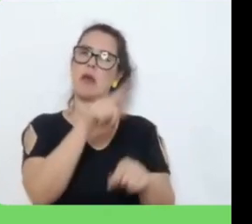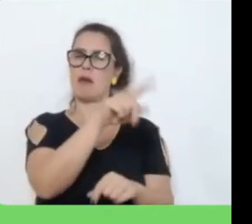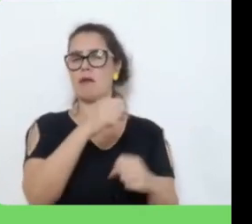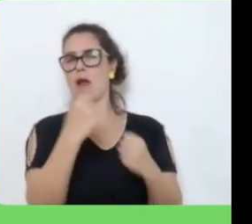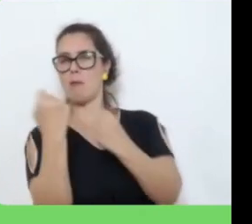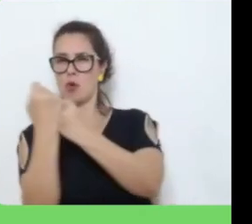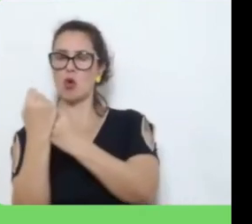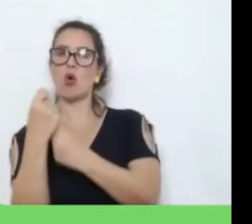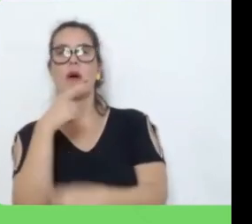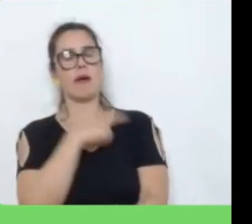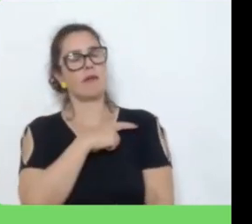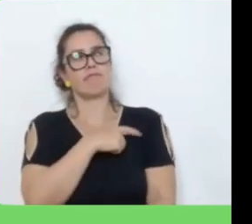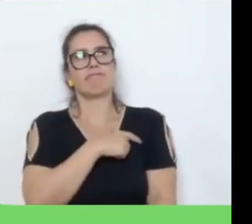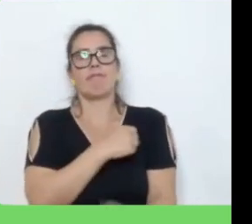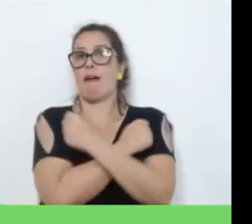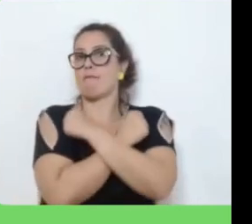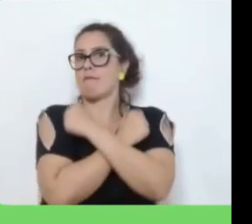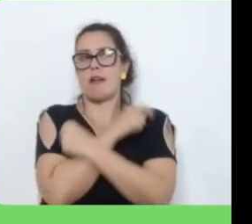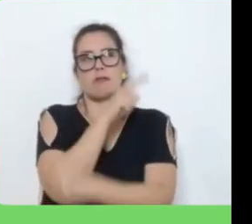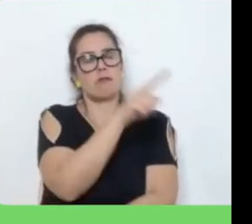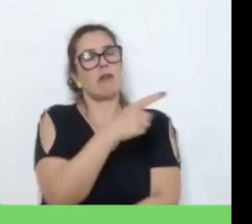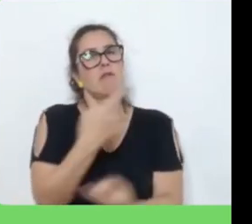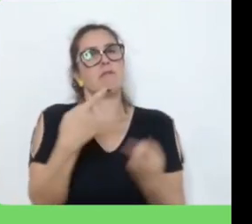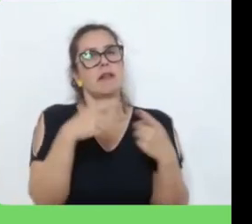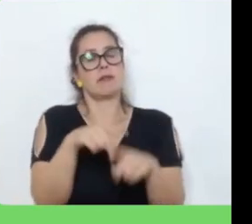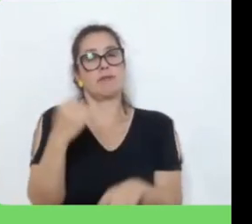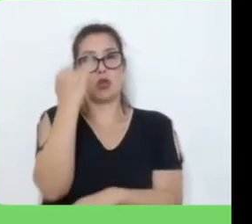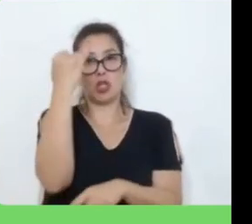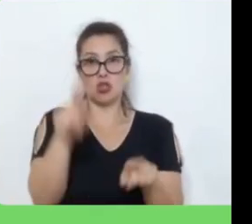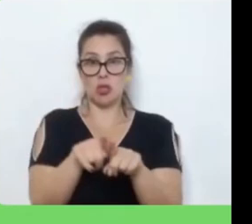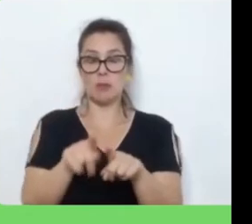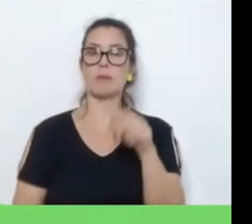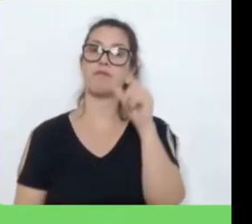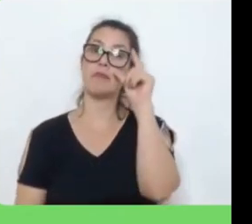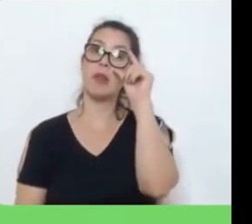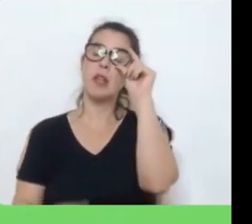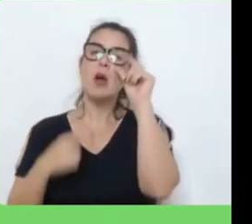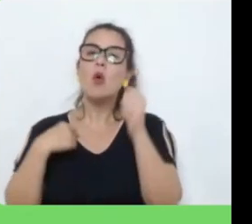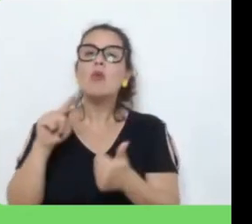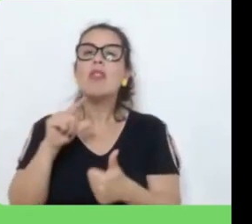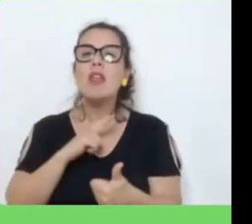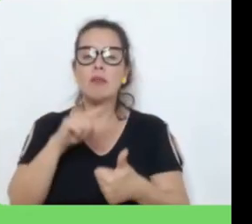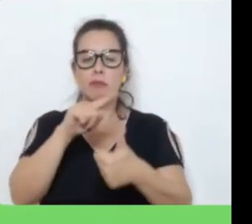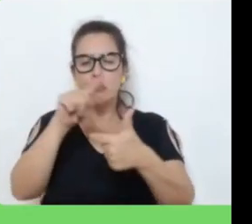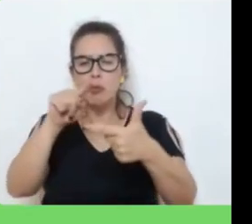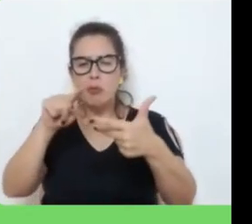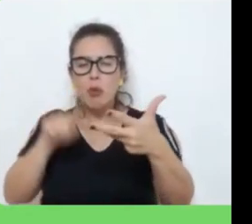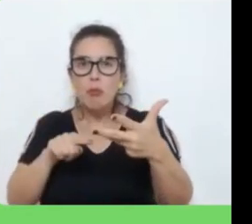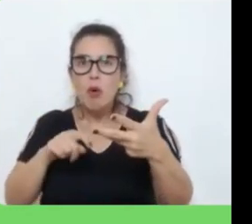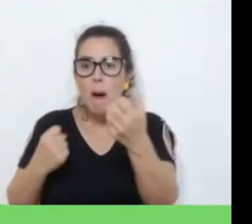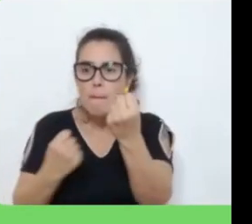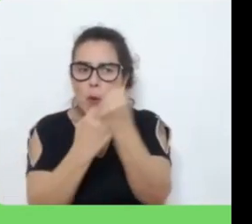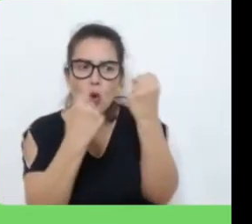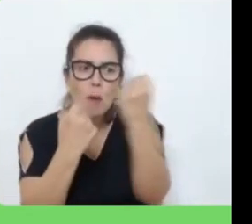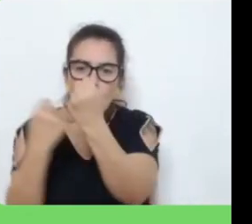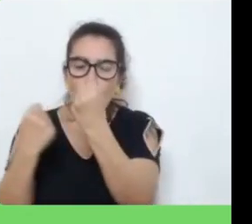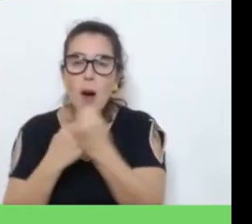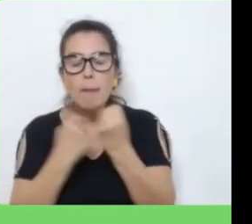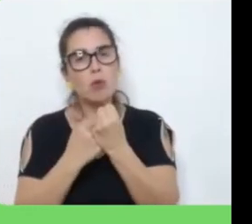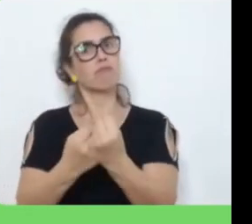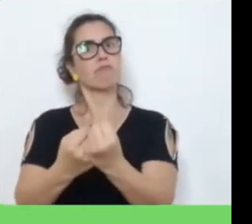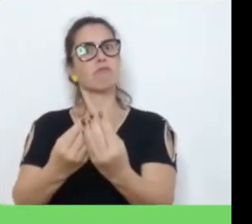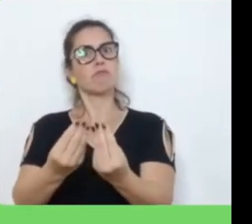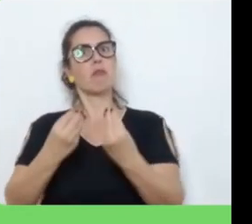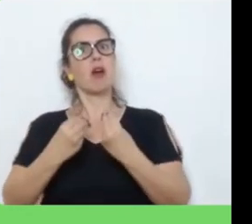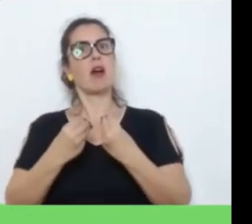importante nosso E então a gente somou diferentes apoios e e a gente tá tentando também